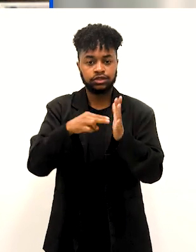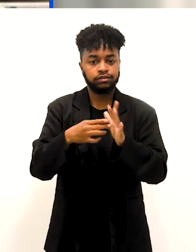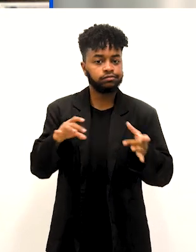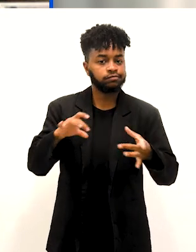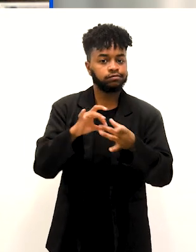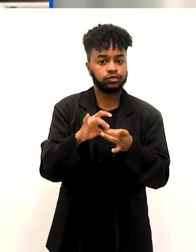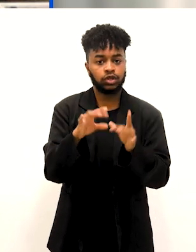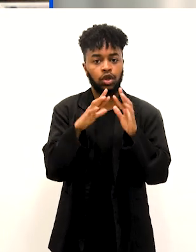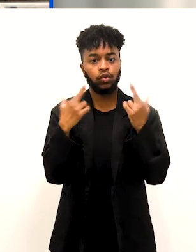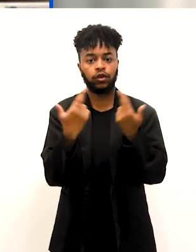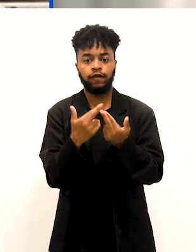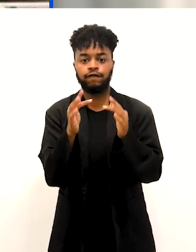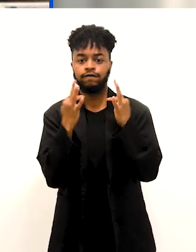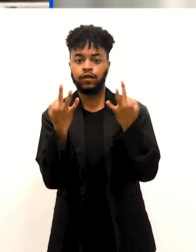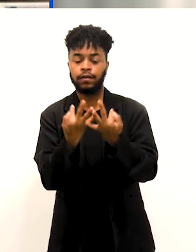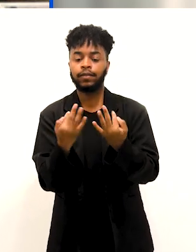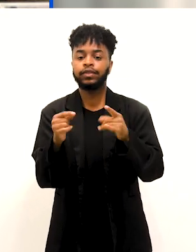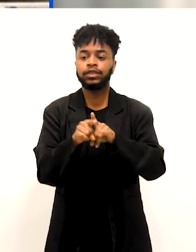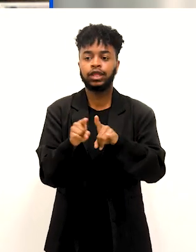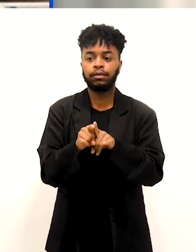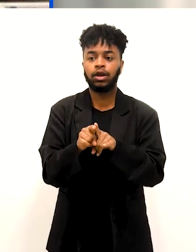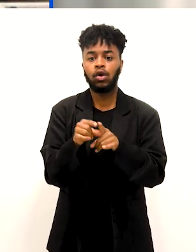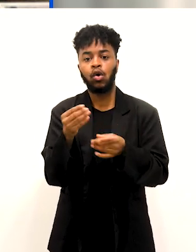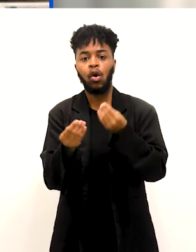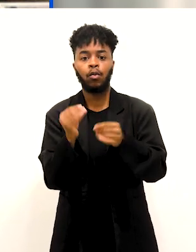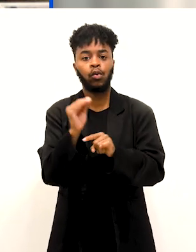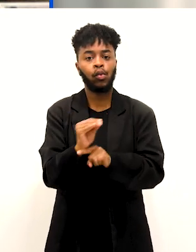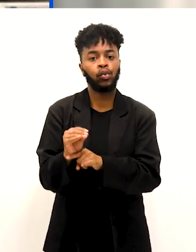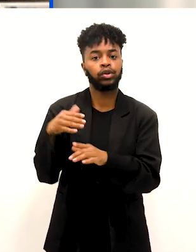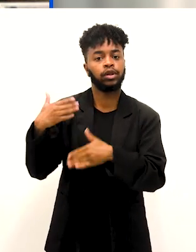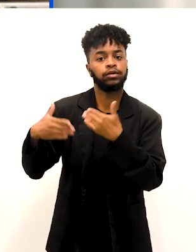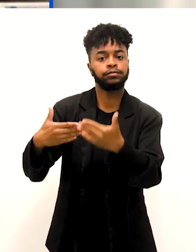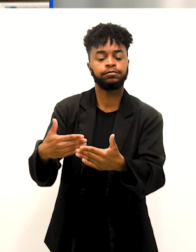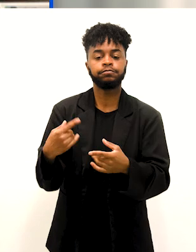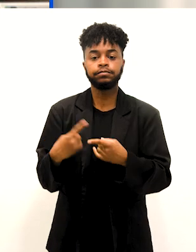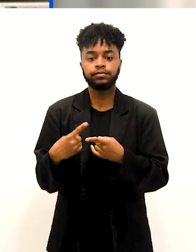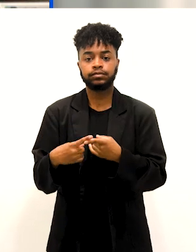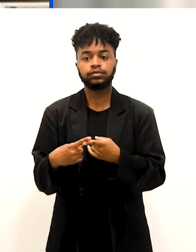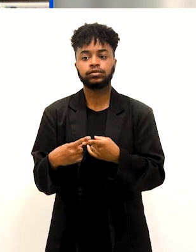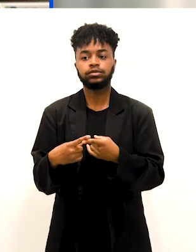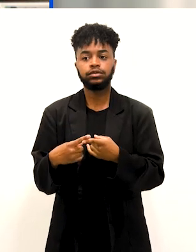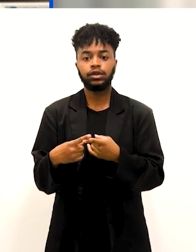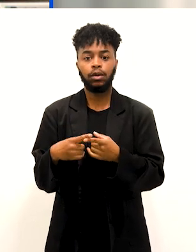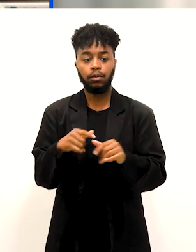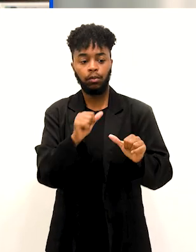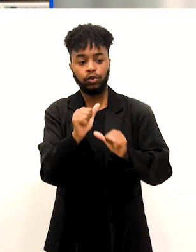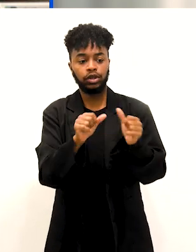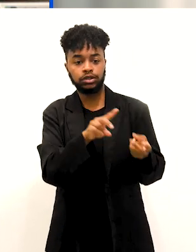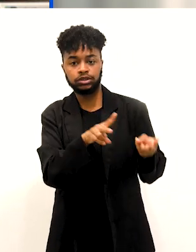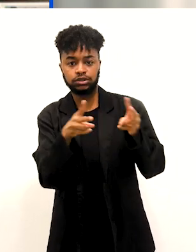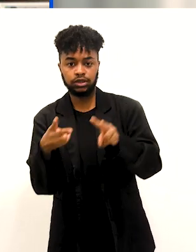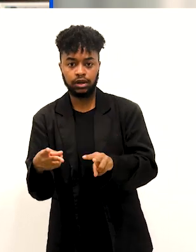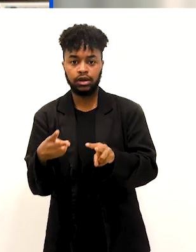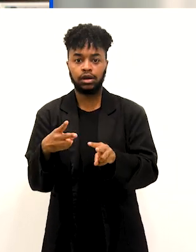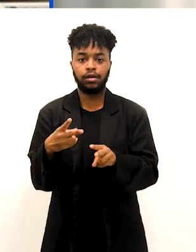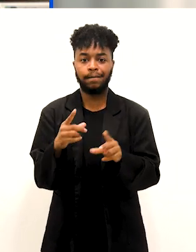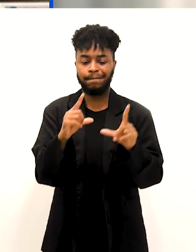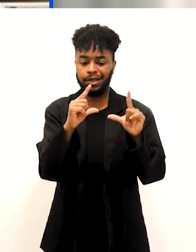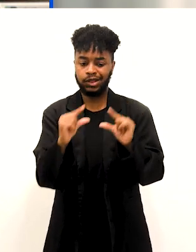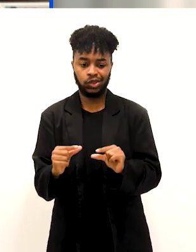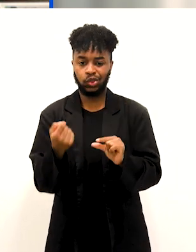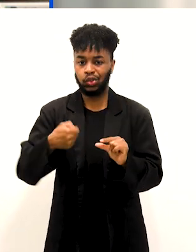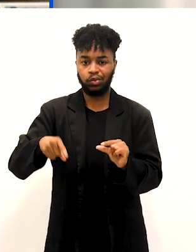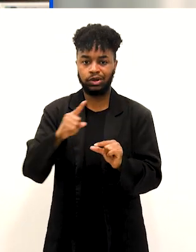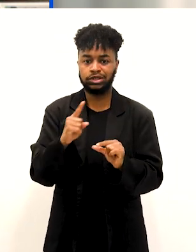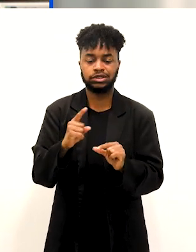família, é uma forma de você se dedicar para cuidar daqueles próximos de você. Então, esse processo de migração para o minimalismo é um processo que não precisa ser tão